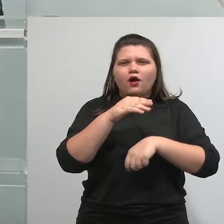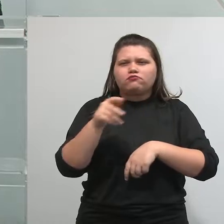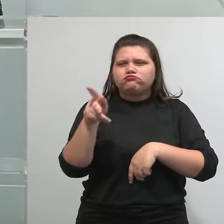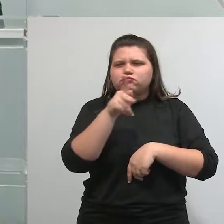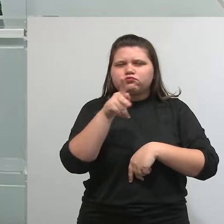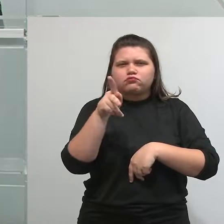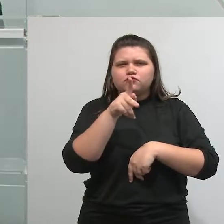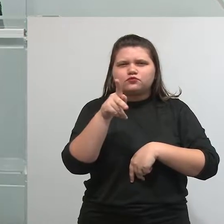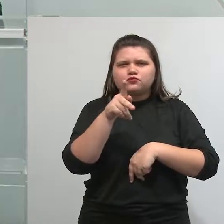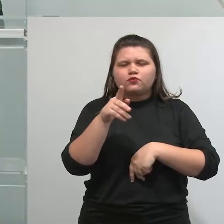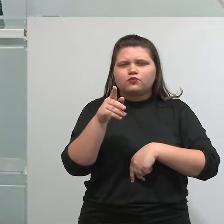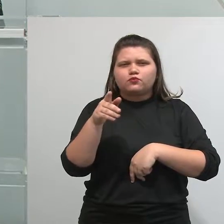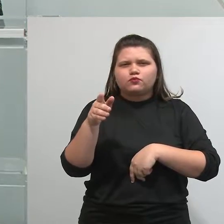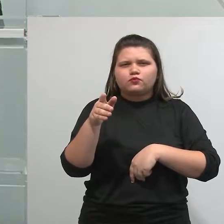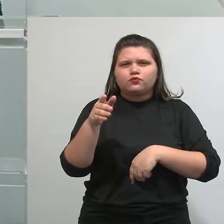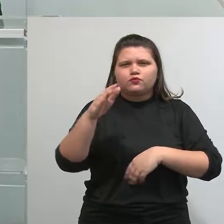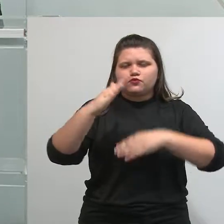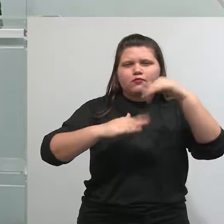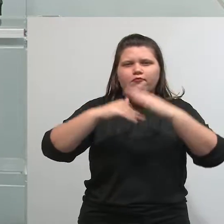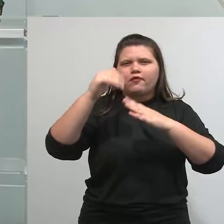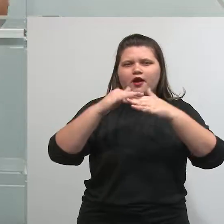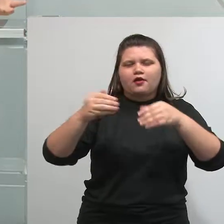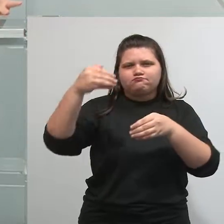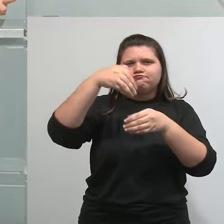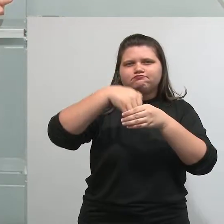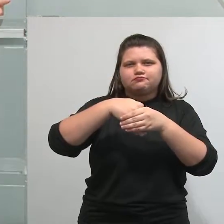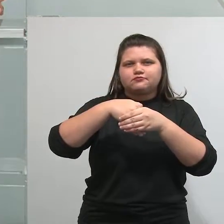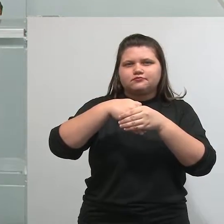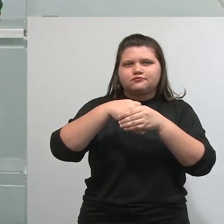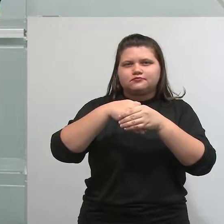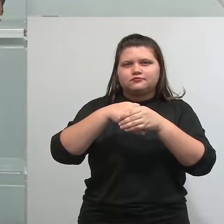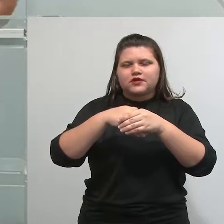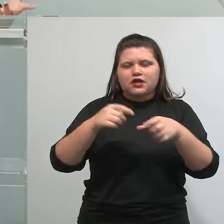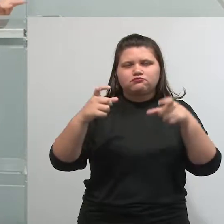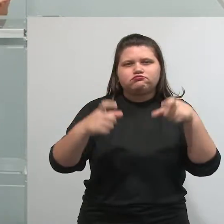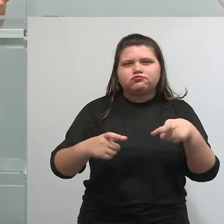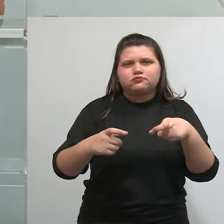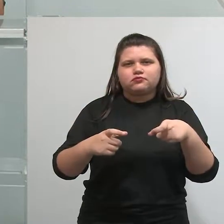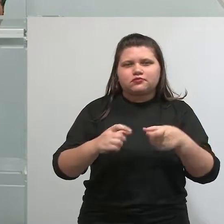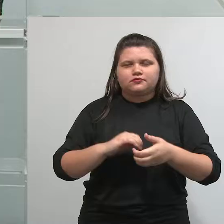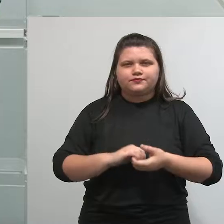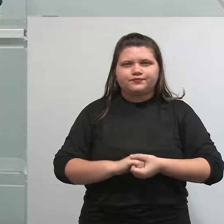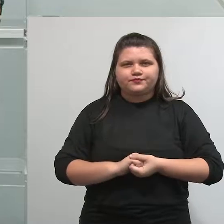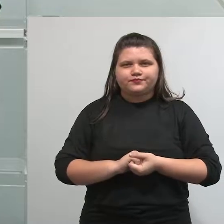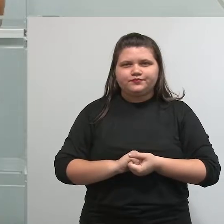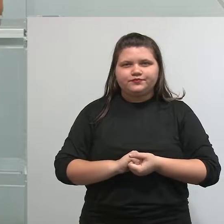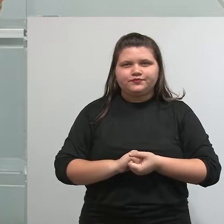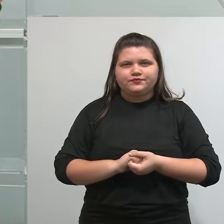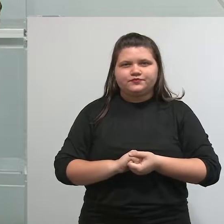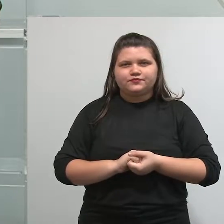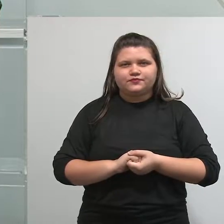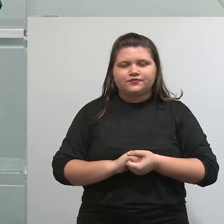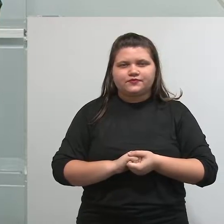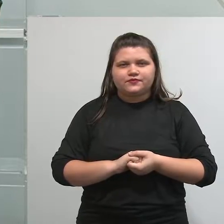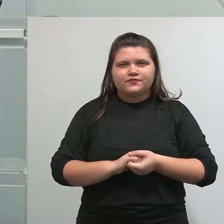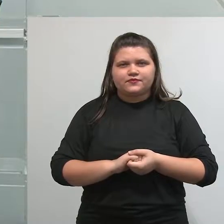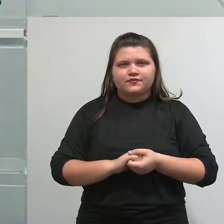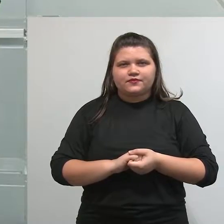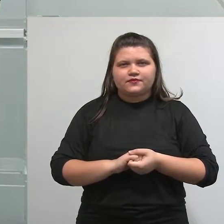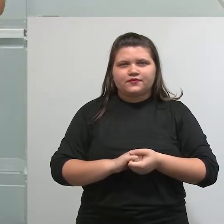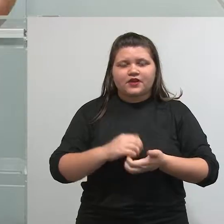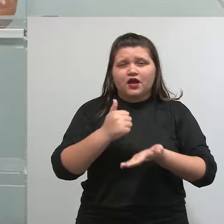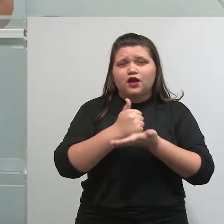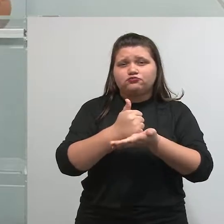trazem informações, muitas vezes informações administrativas, né, organizacionais, e isso ajuda muito você